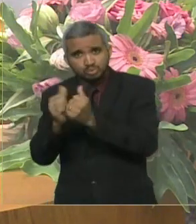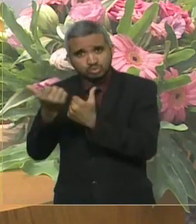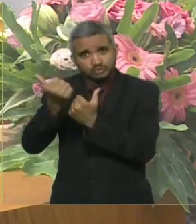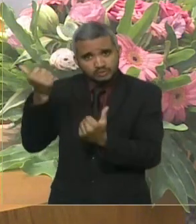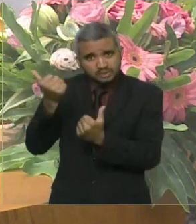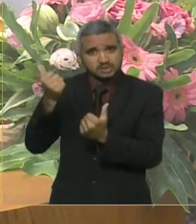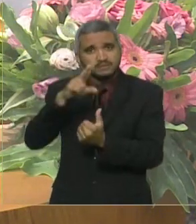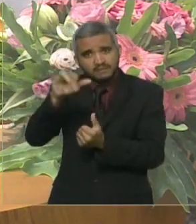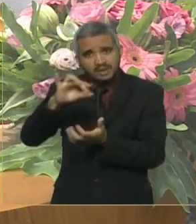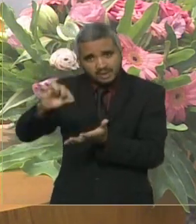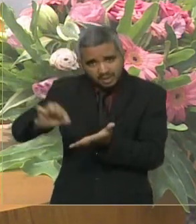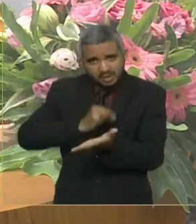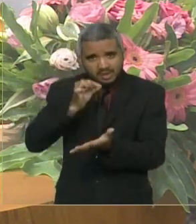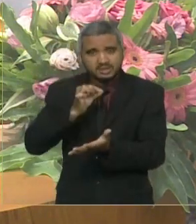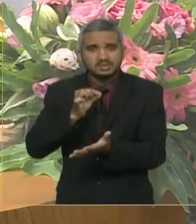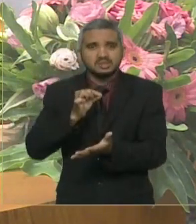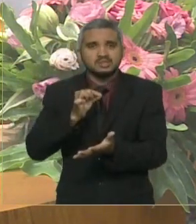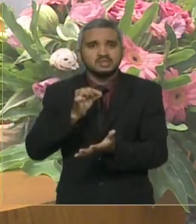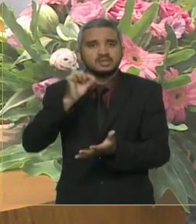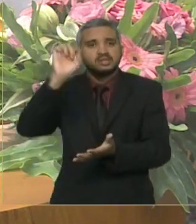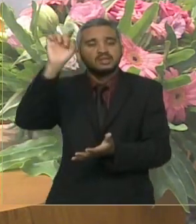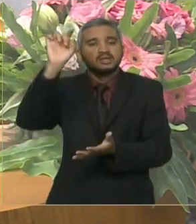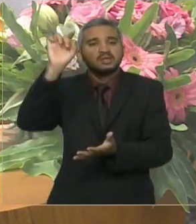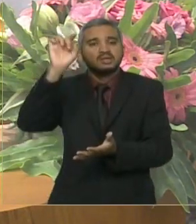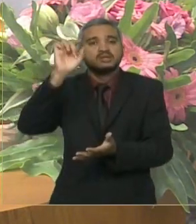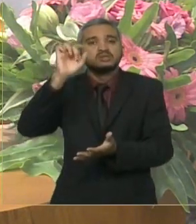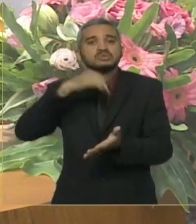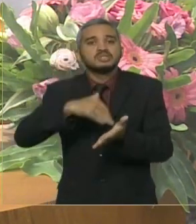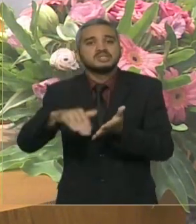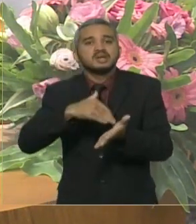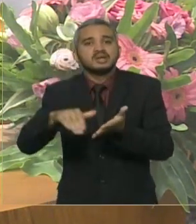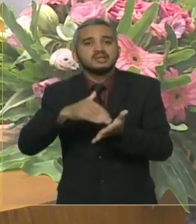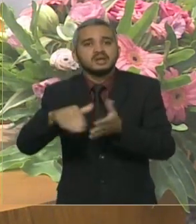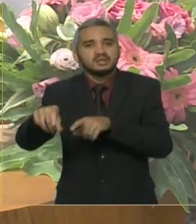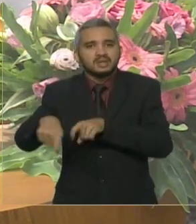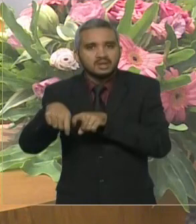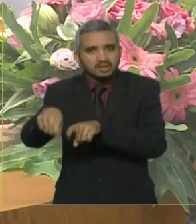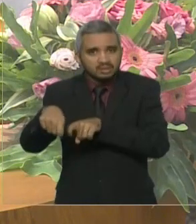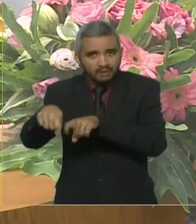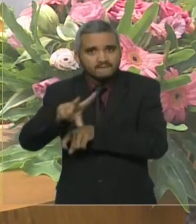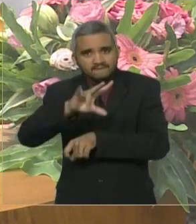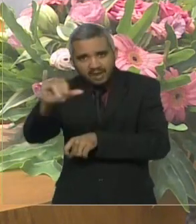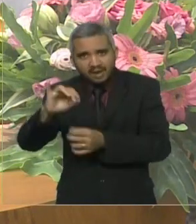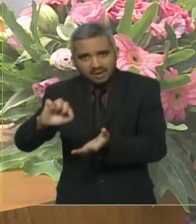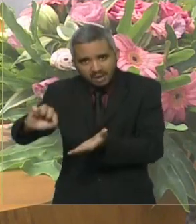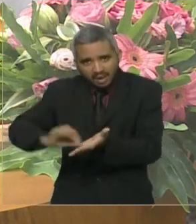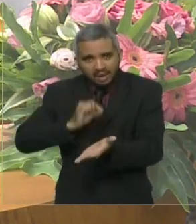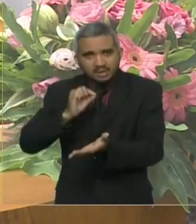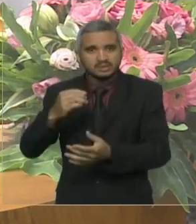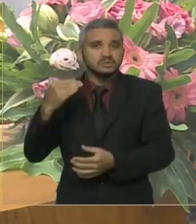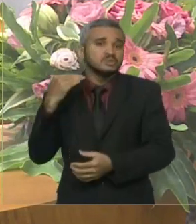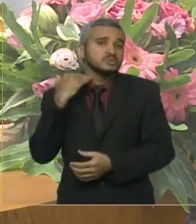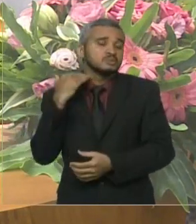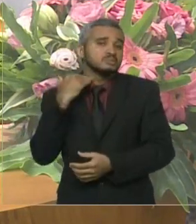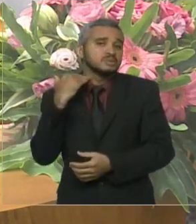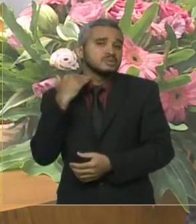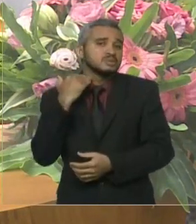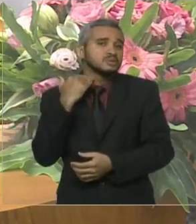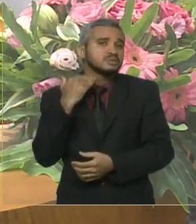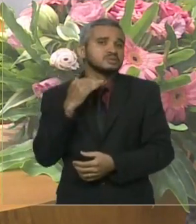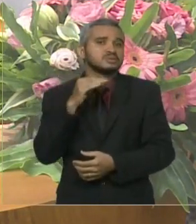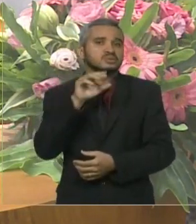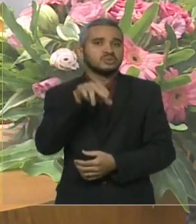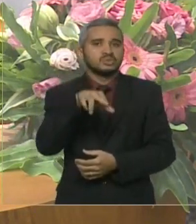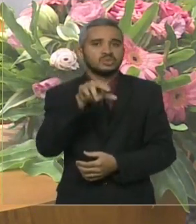Agricultura, ex-vereador Rivelino do Alim, assinatura do convênio do Banco do Nordeste e a Prefeitura de Barra do Corda, aonde